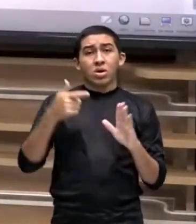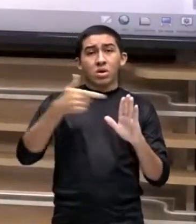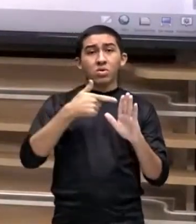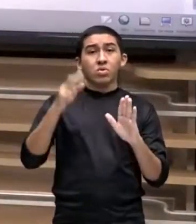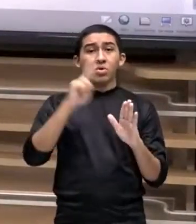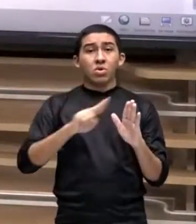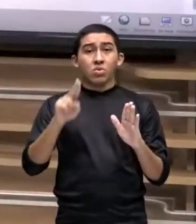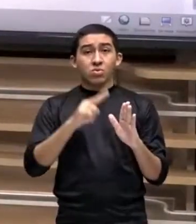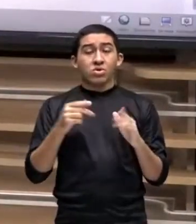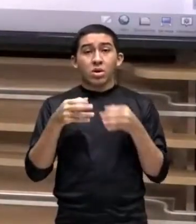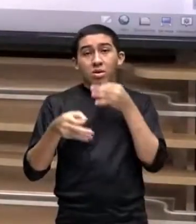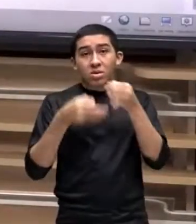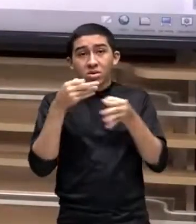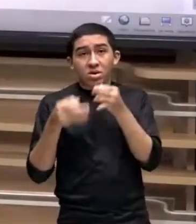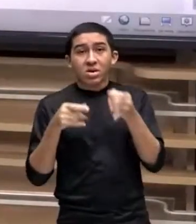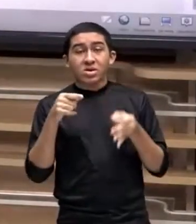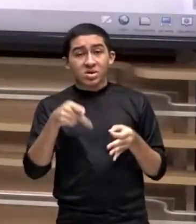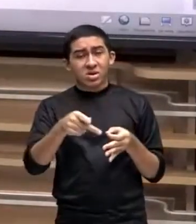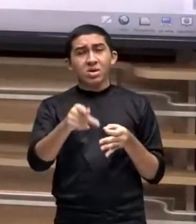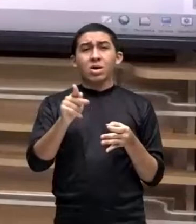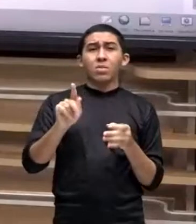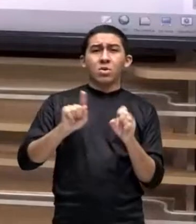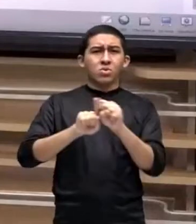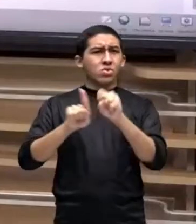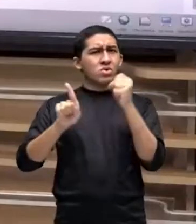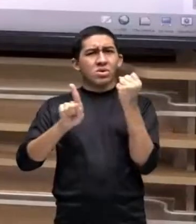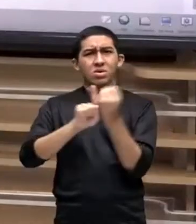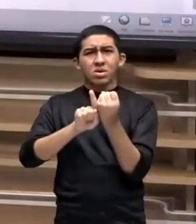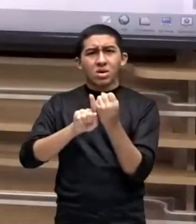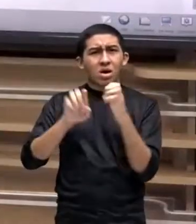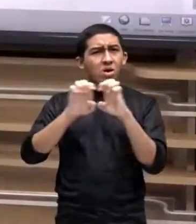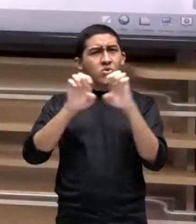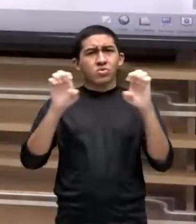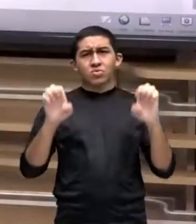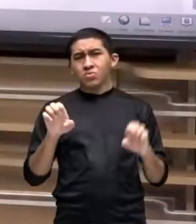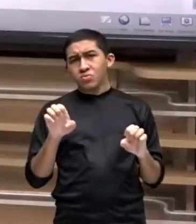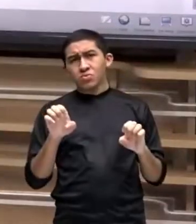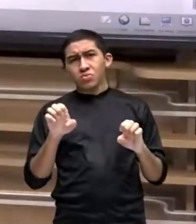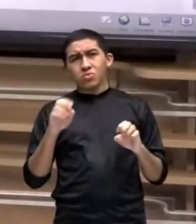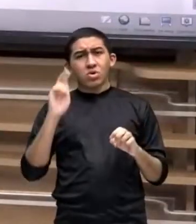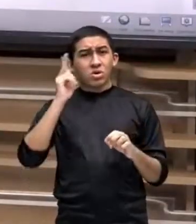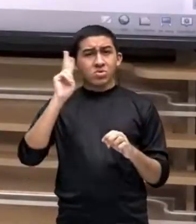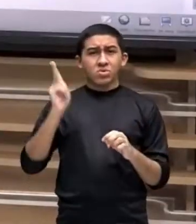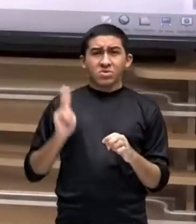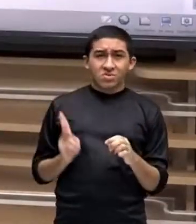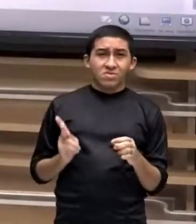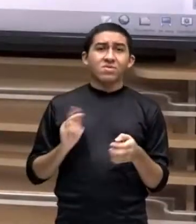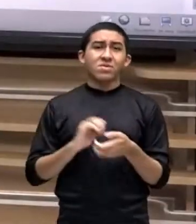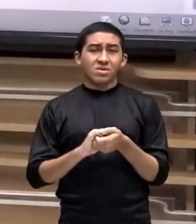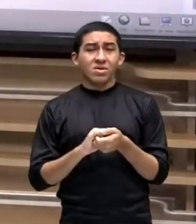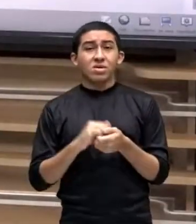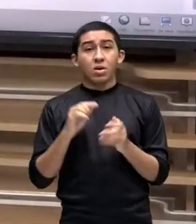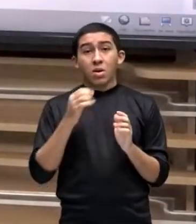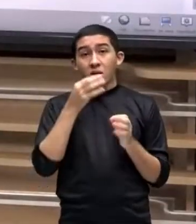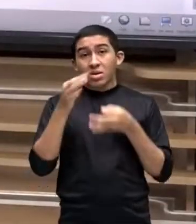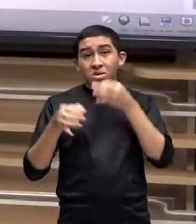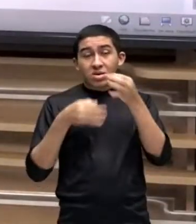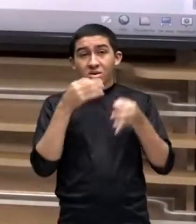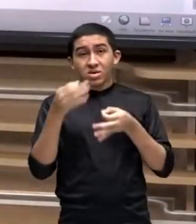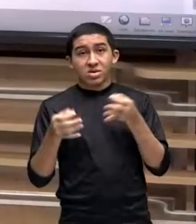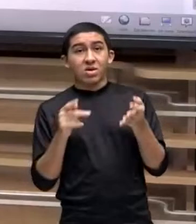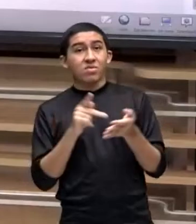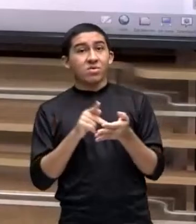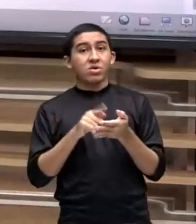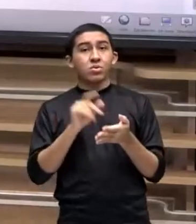para criticar processos sociais, as estruturas sociais da época em que ele escrevia, né? Então, essa crítica, essa moça, na verdade, vai